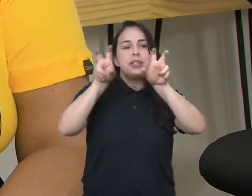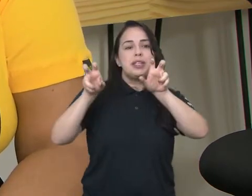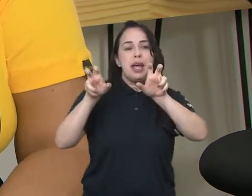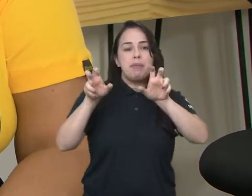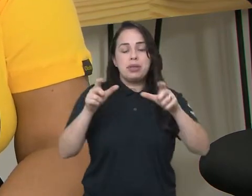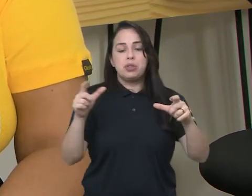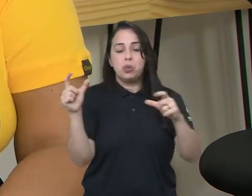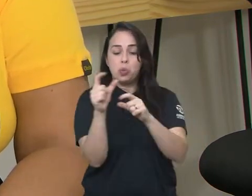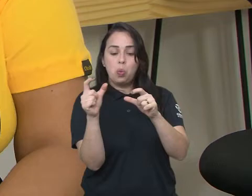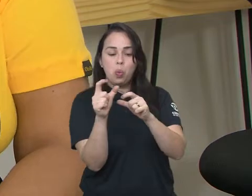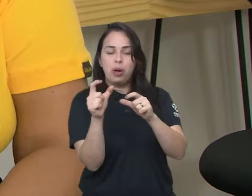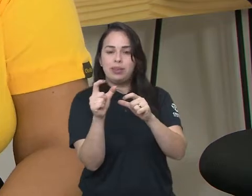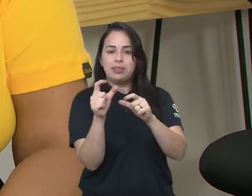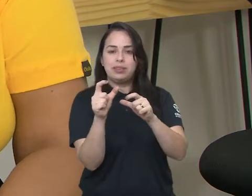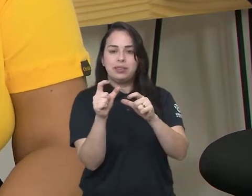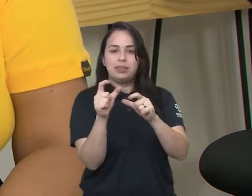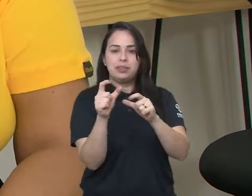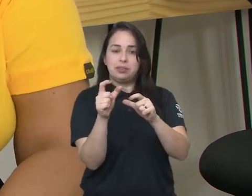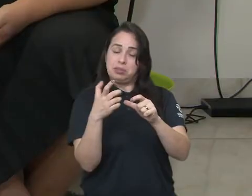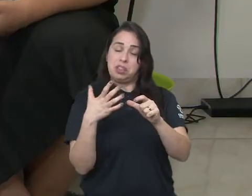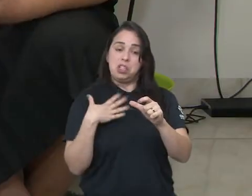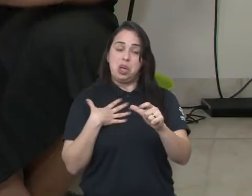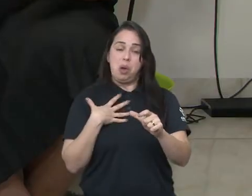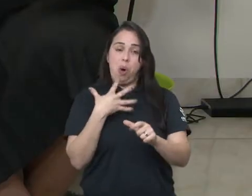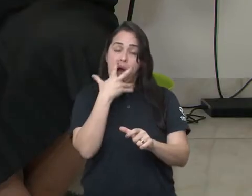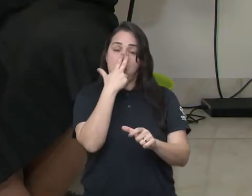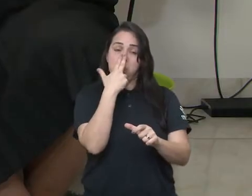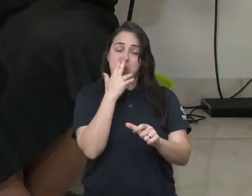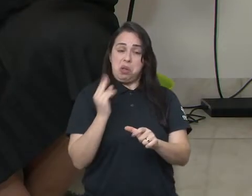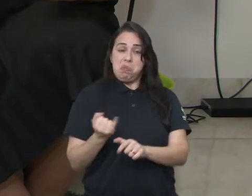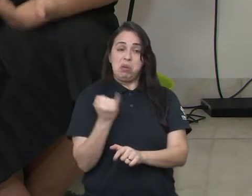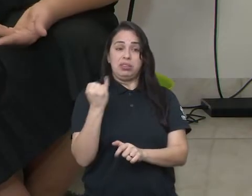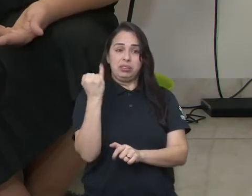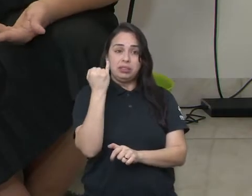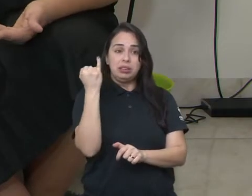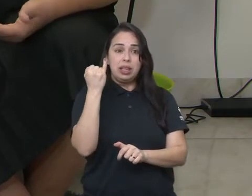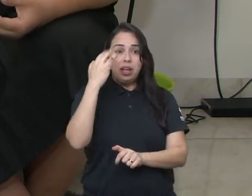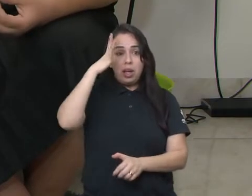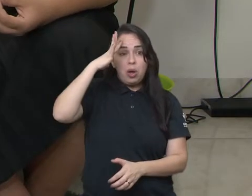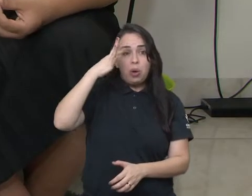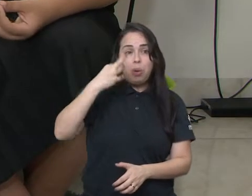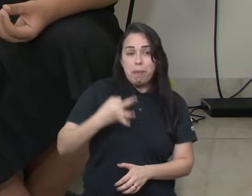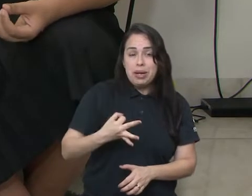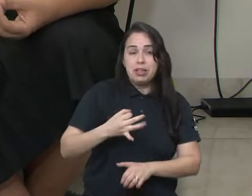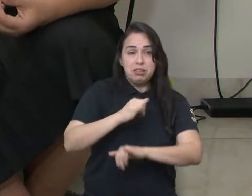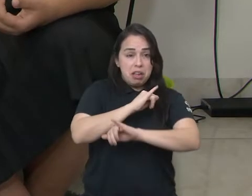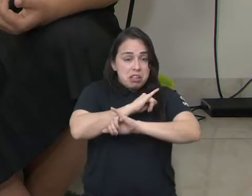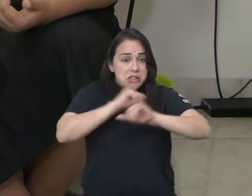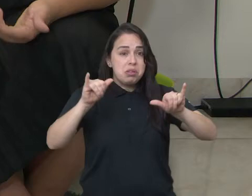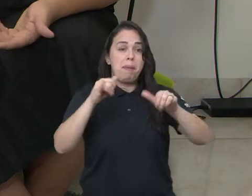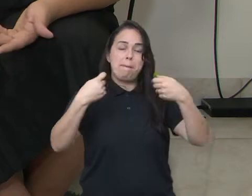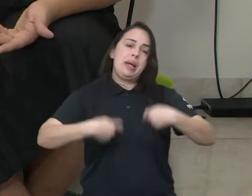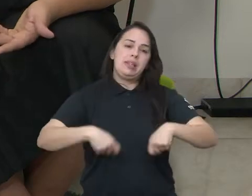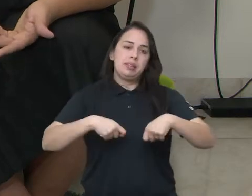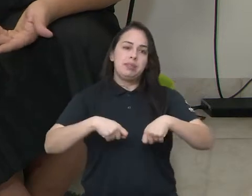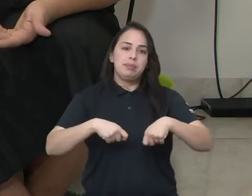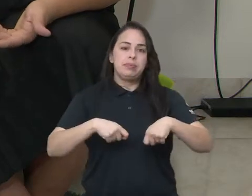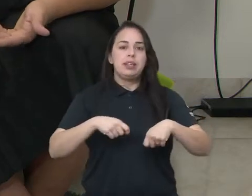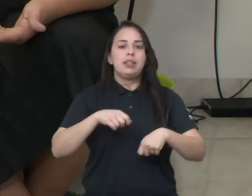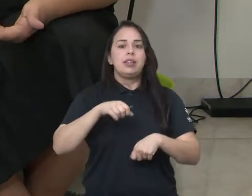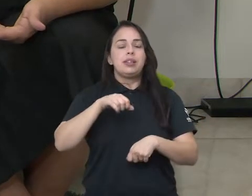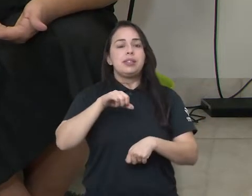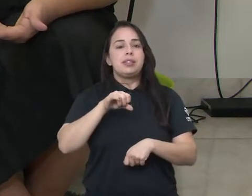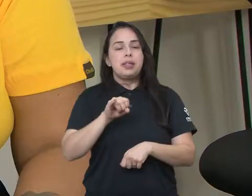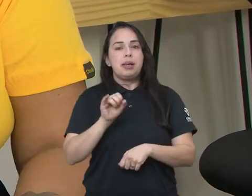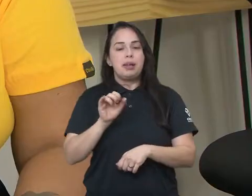hoje dos quadrinhos são pautas que eu considero emergentes, assim, que eu entendo que eu preciso falar sobre